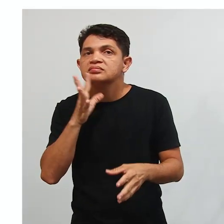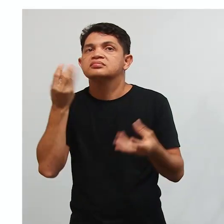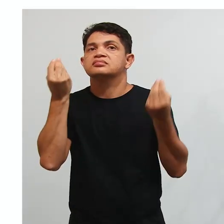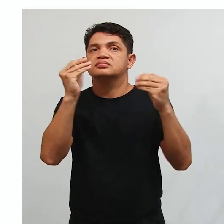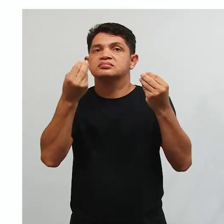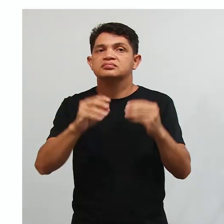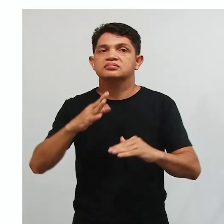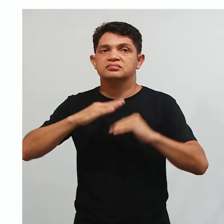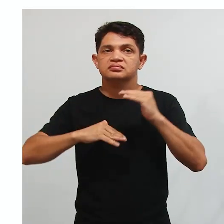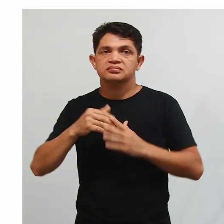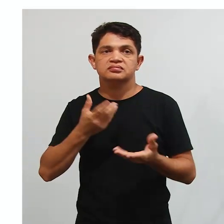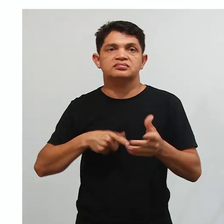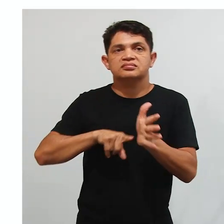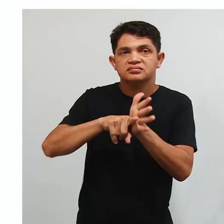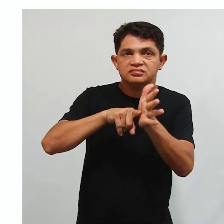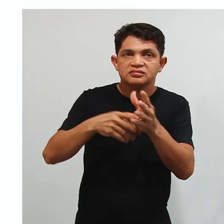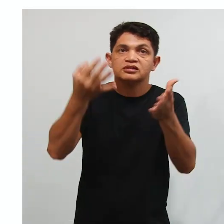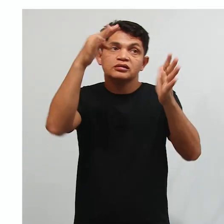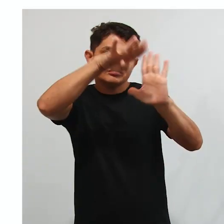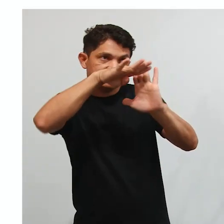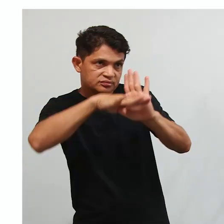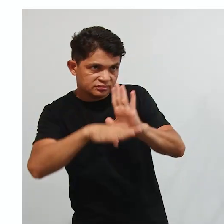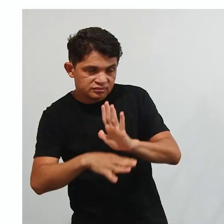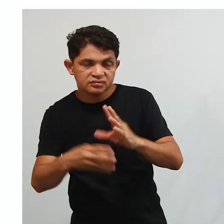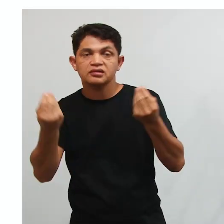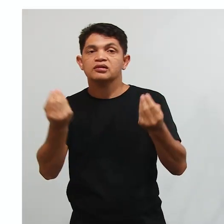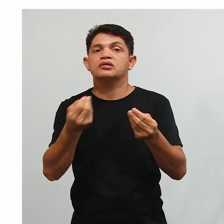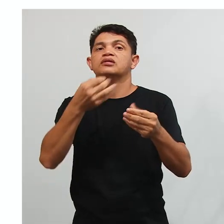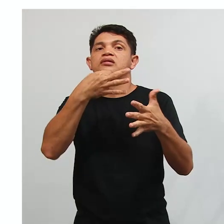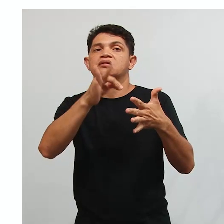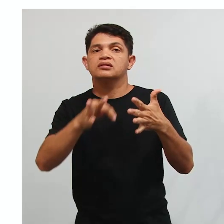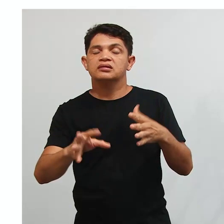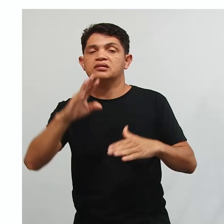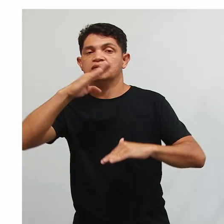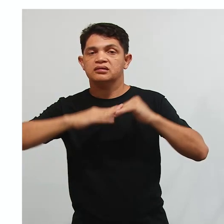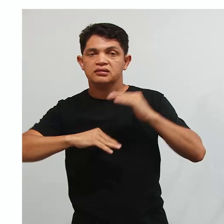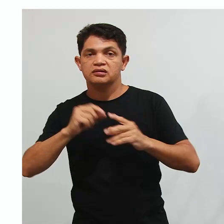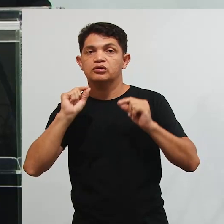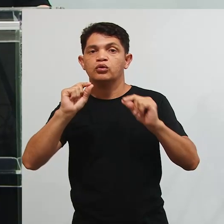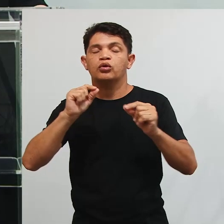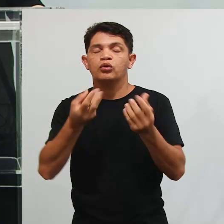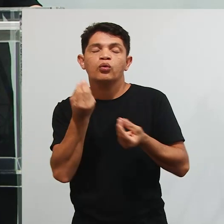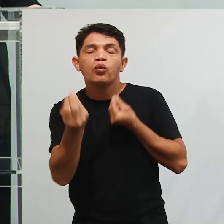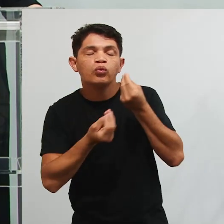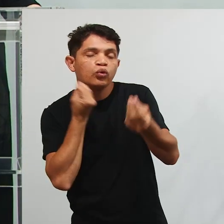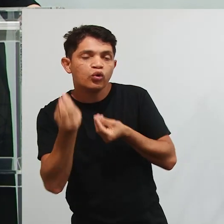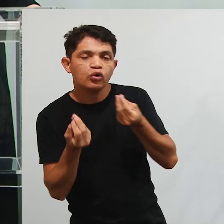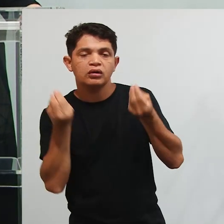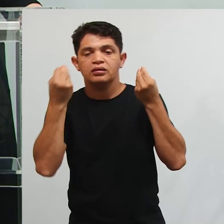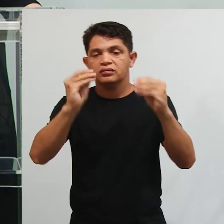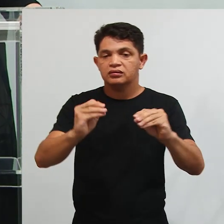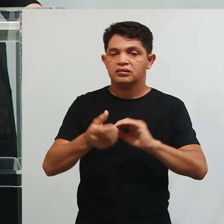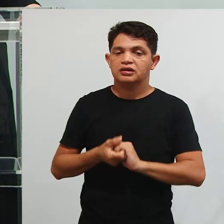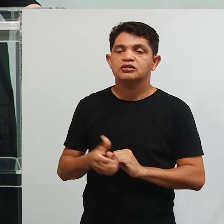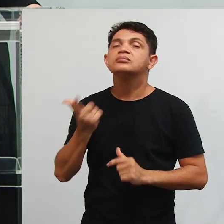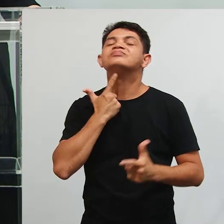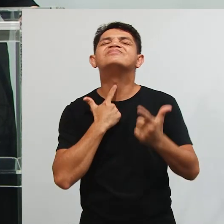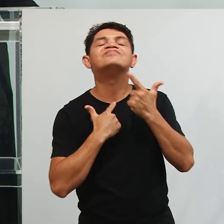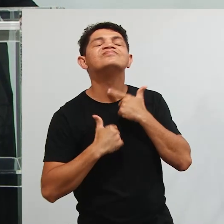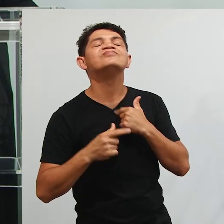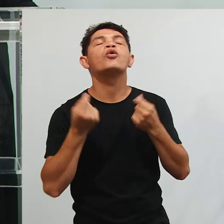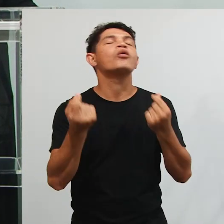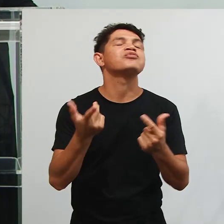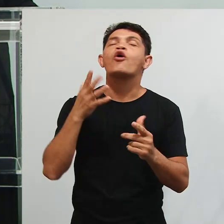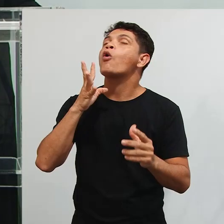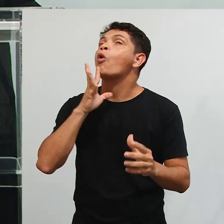sem qualquer preocupação com seus possíveis benefícios então é aquela pesquisa que ela é feita pela pela vontade